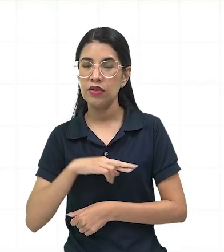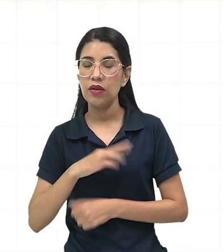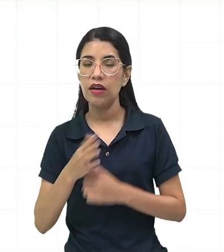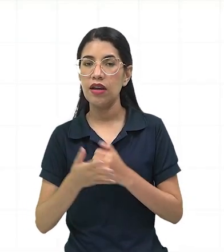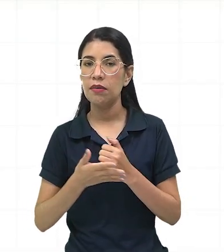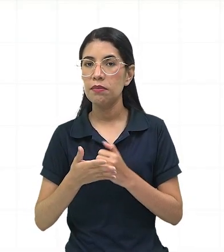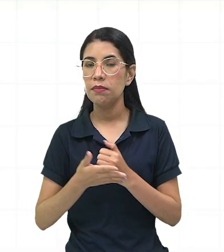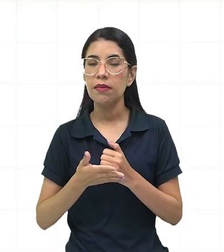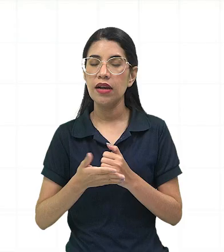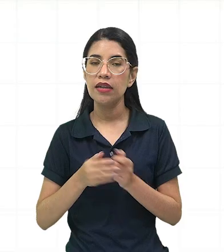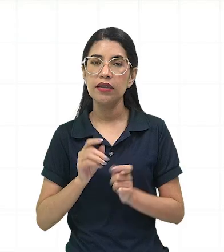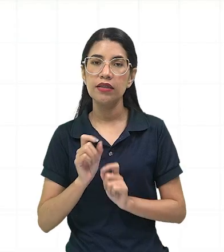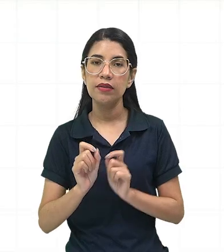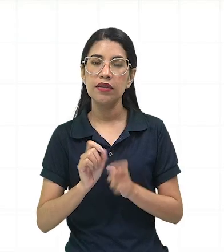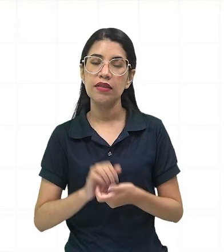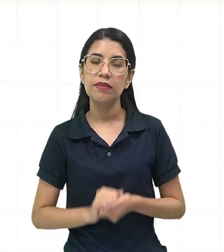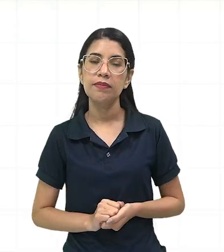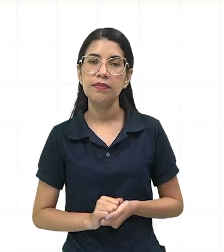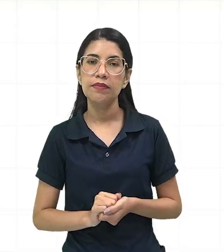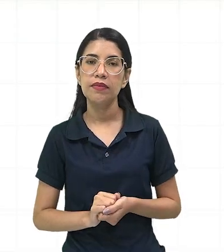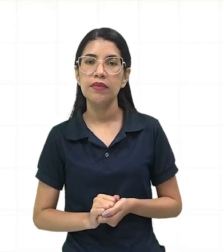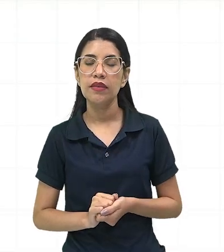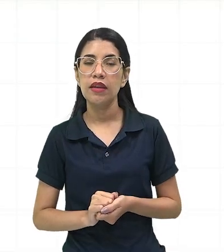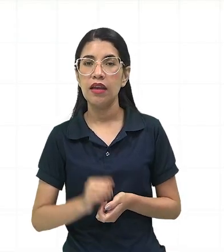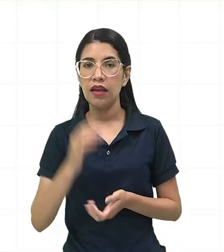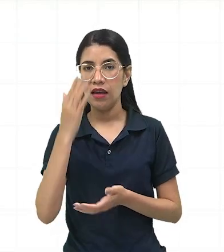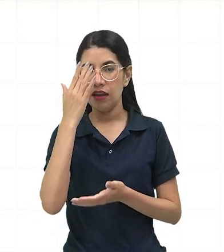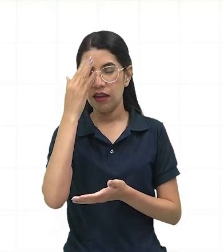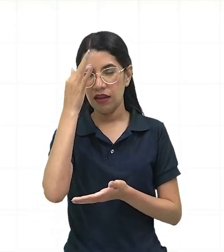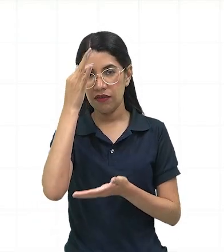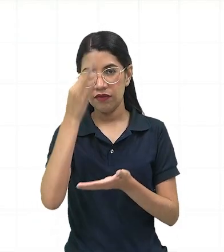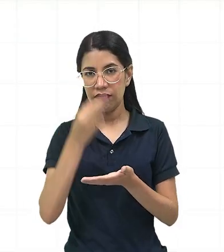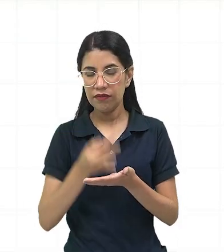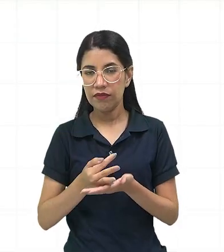olhar hermenêutico a dimensão da fé.